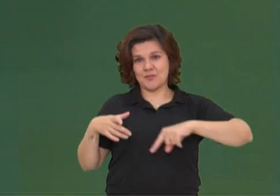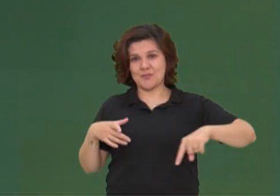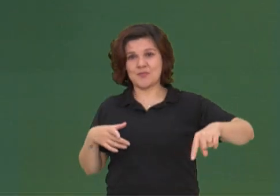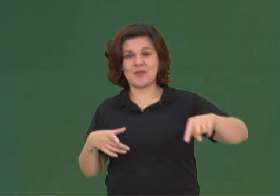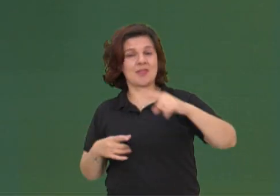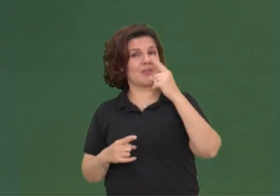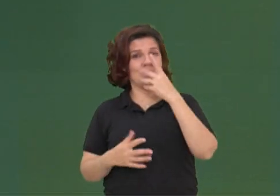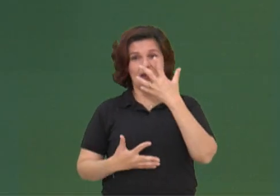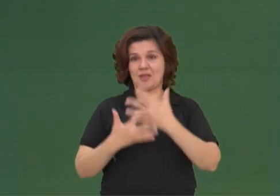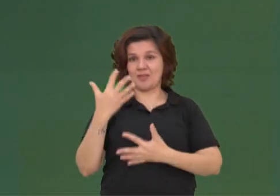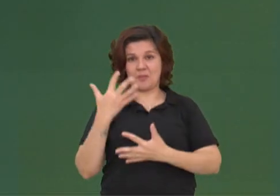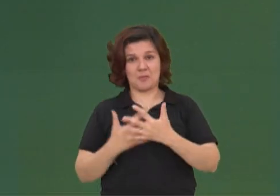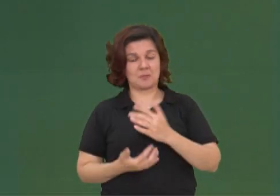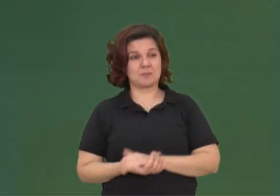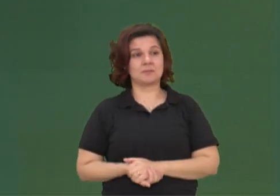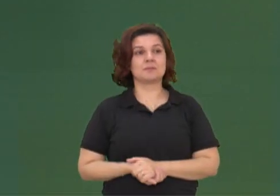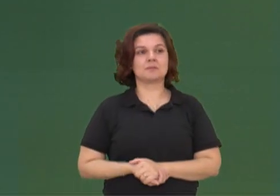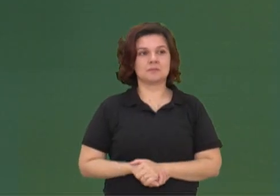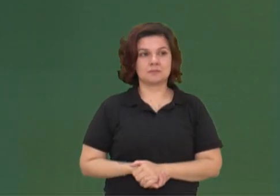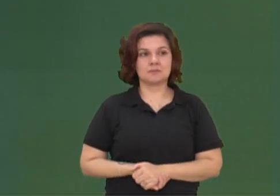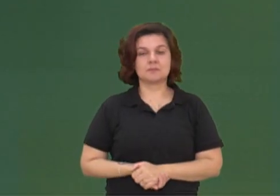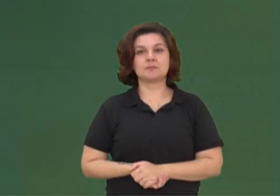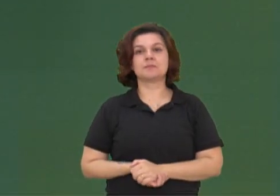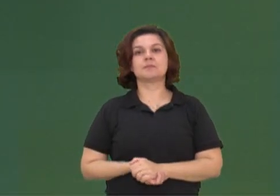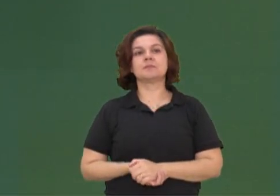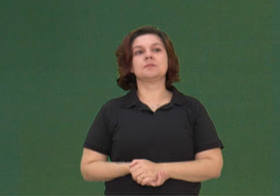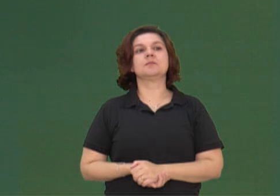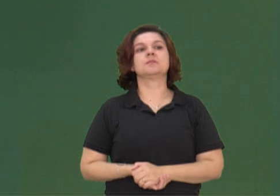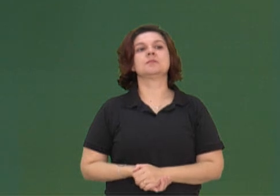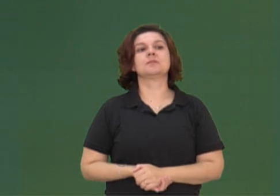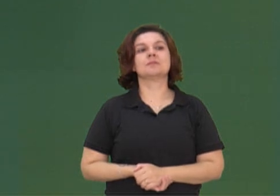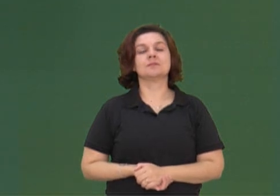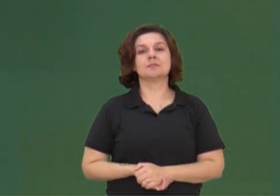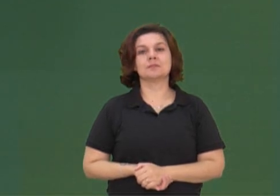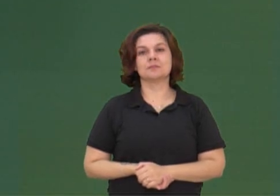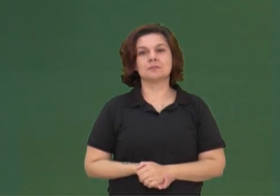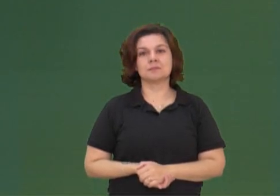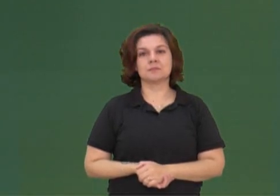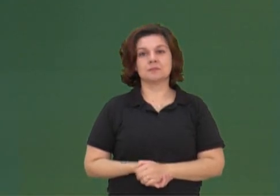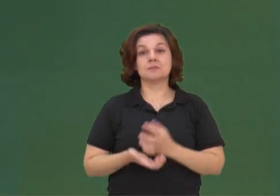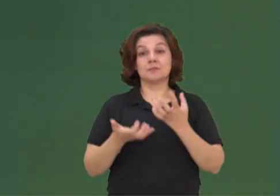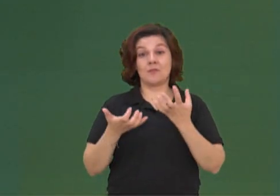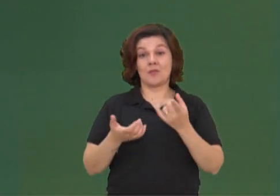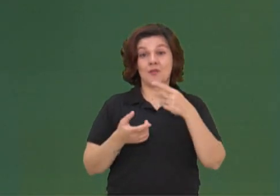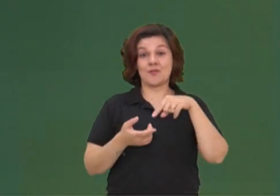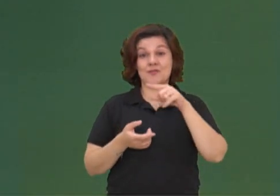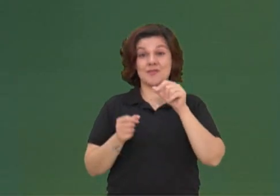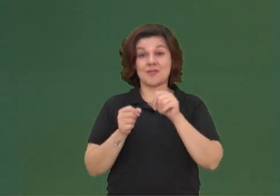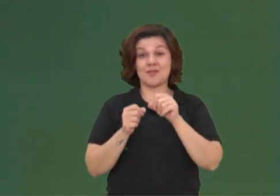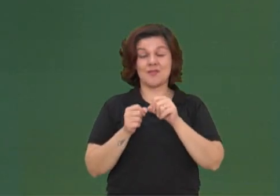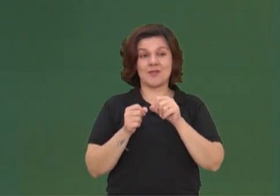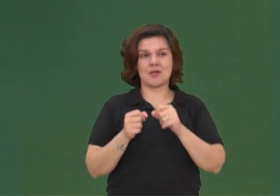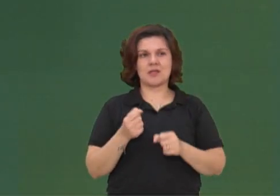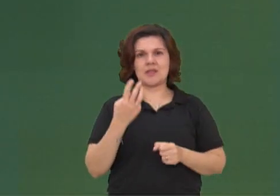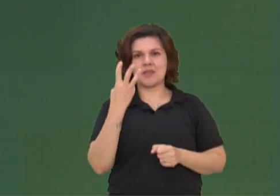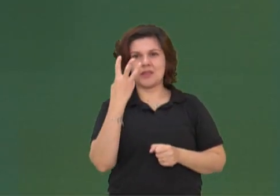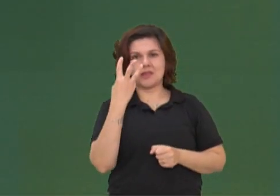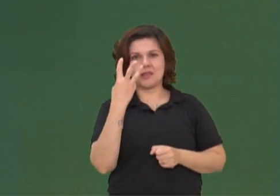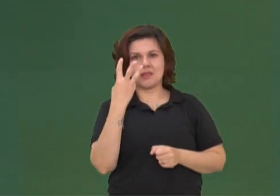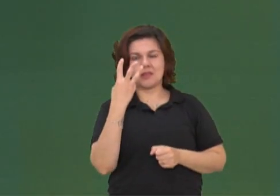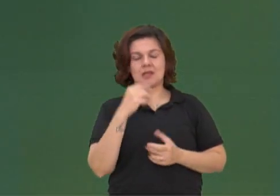ali prejudicar e bagunçar muito aí a sua casa. Quero que você realize ali uma série de 3